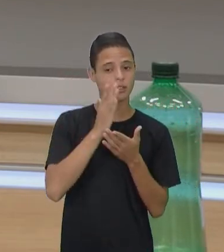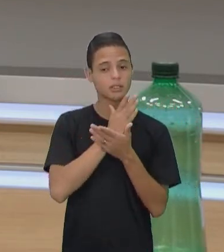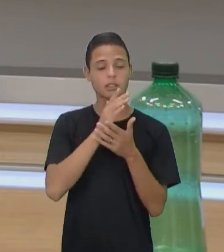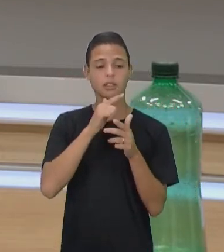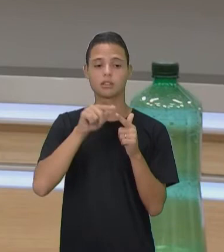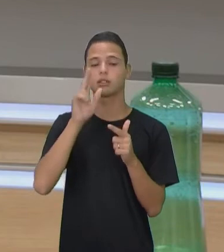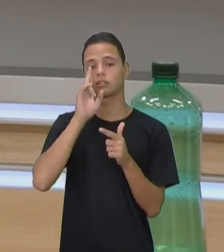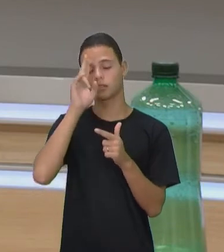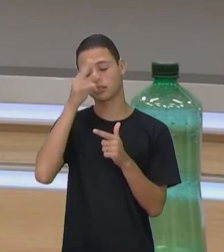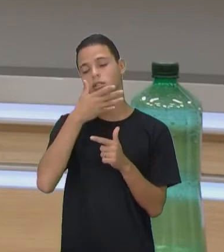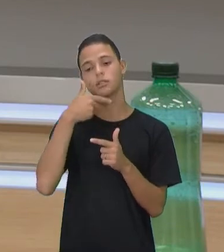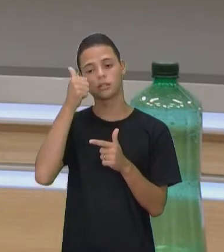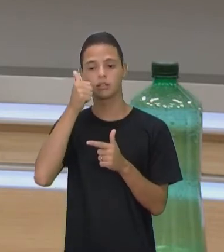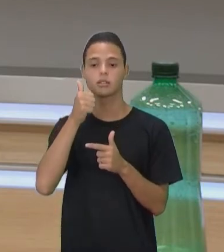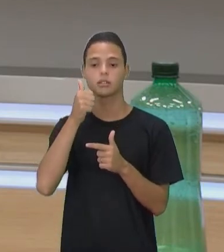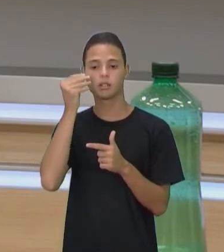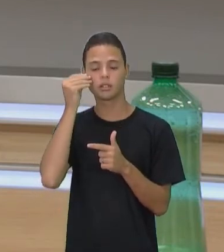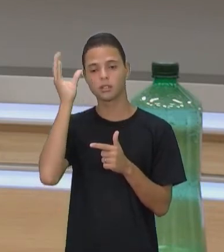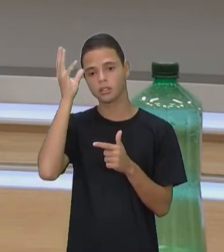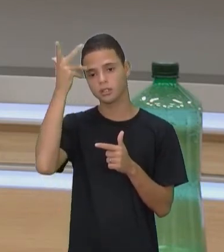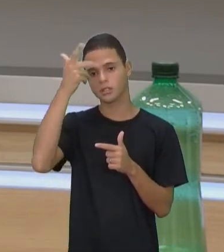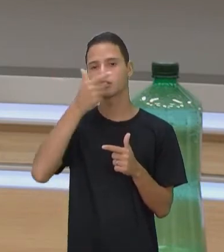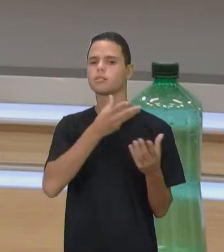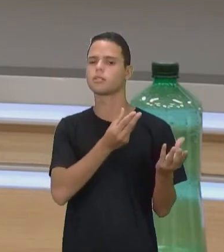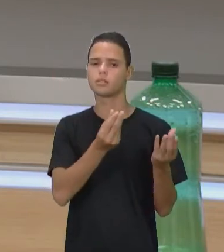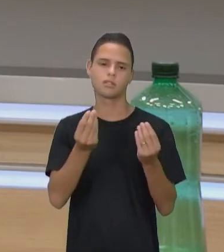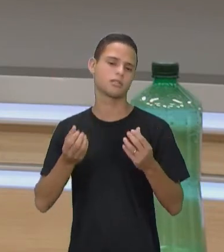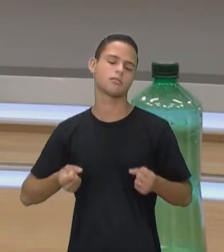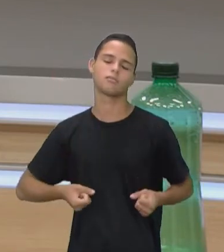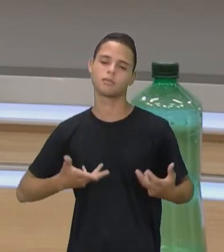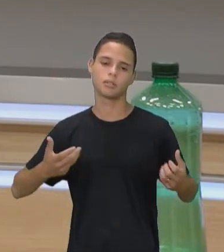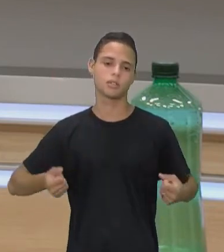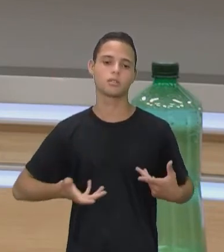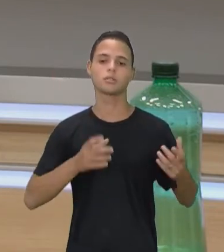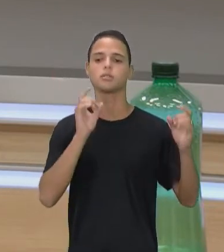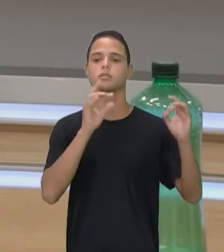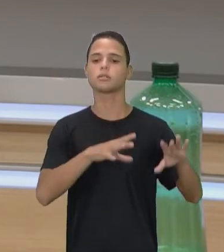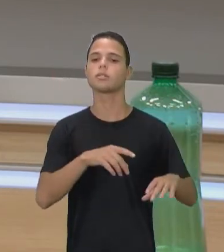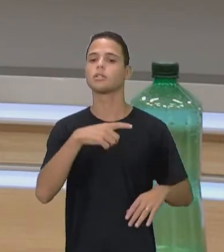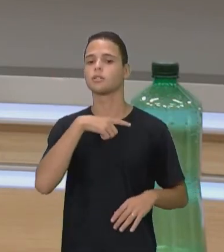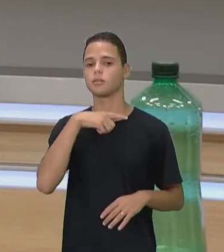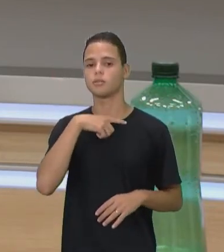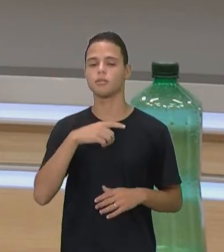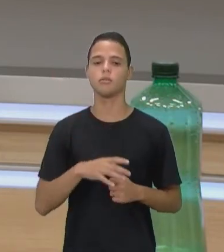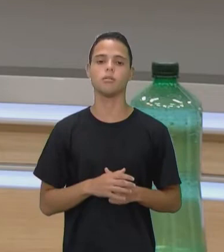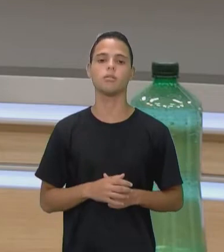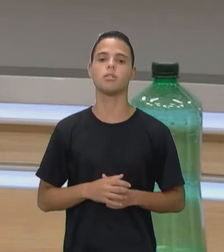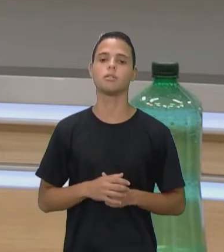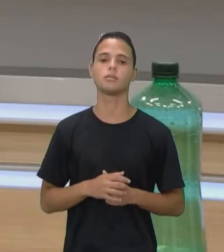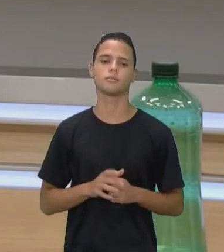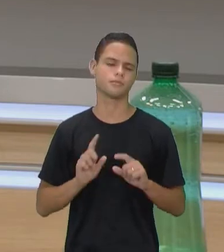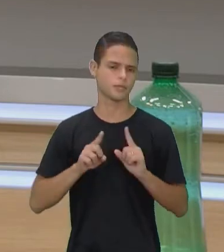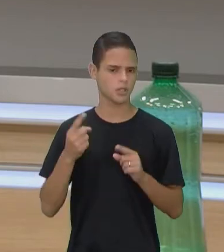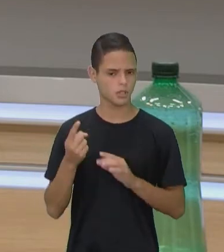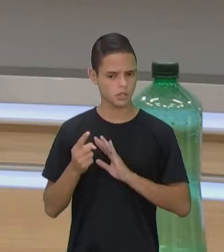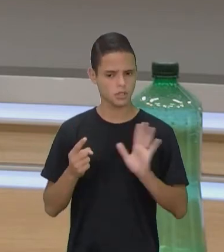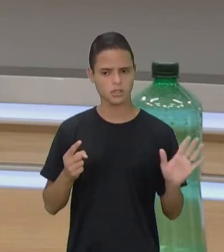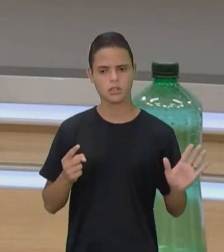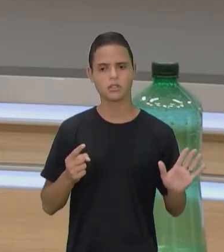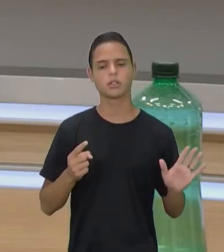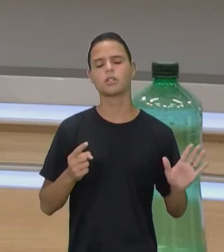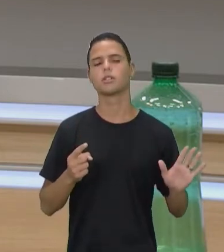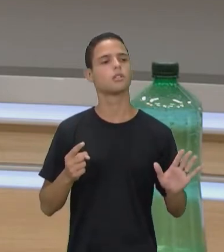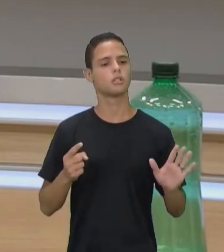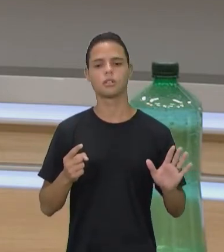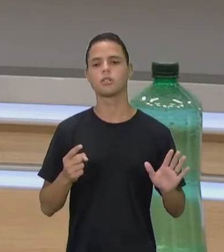a melhor solução para a quantidade de consumo, para a quantidade de lixo que a gente acaba produzindo. Mas ela não é a única. A gente também